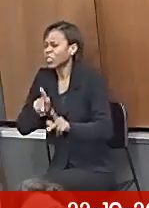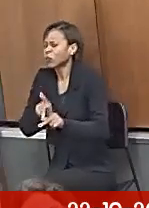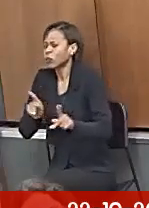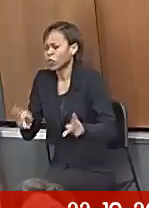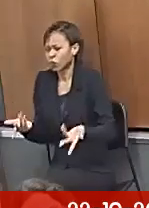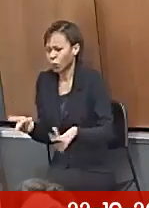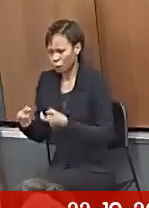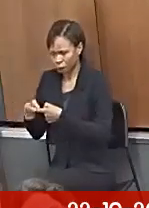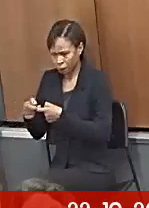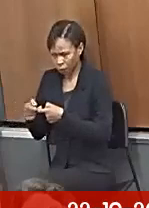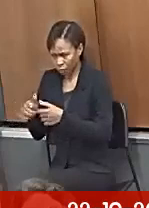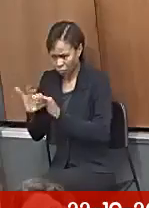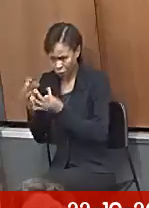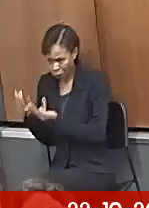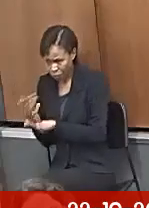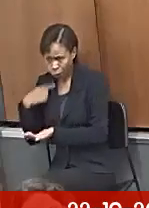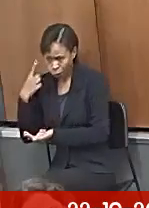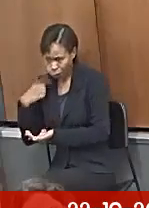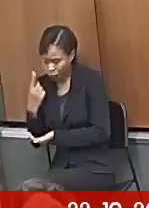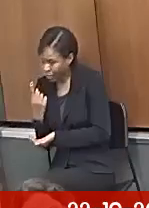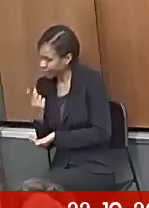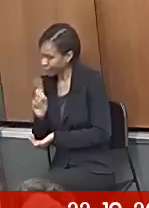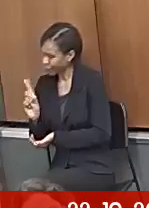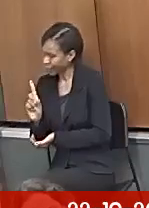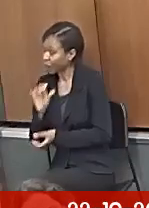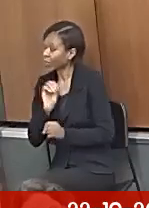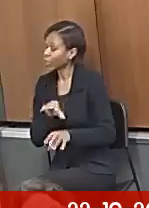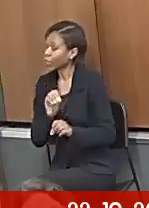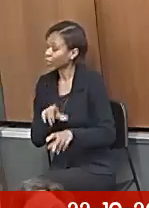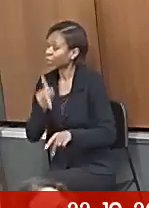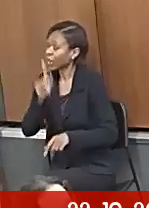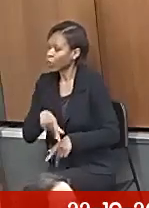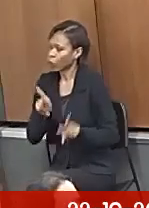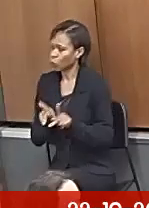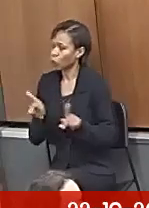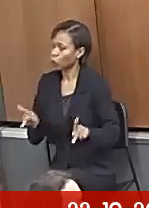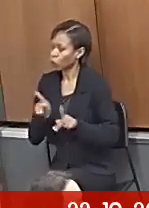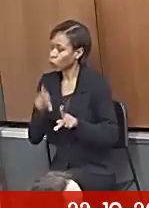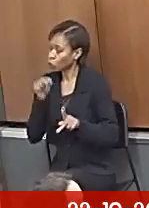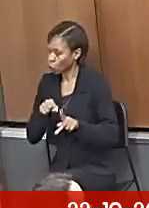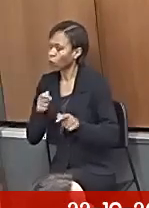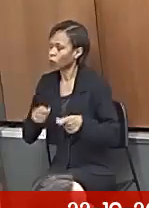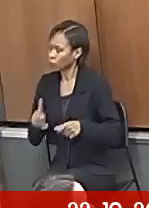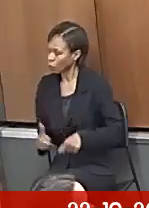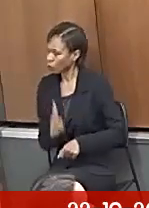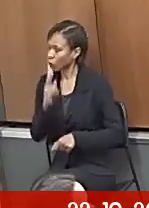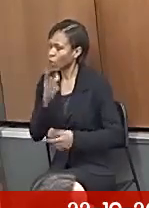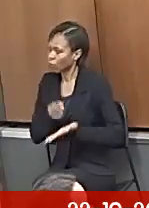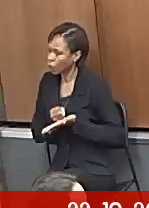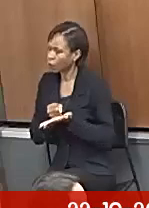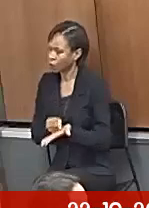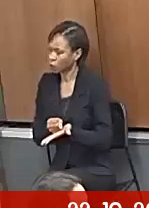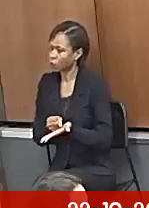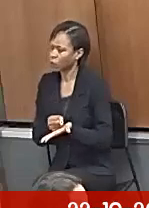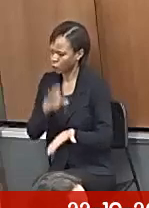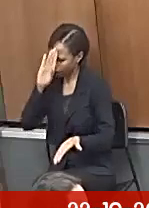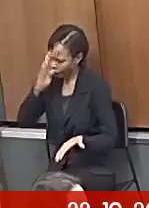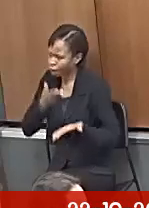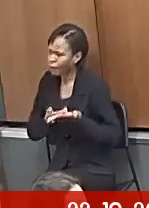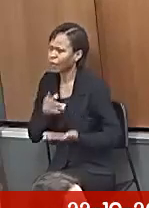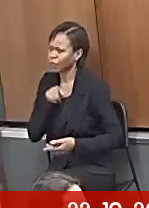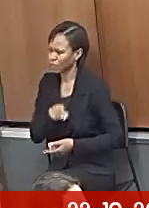equipe de saúde, não são os advogados. É o professor que precisa ser valorizado, apoiado, creditado